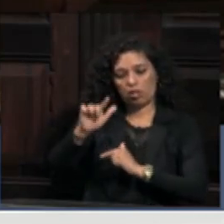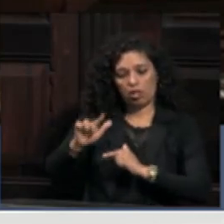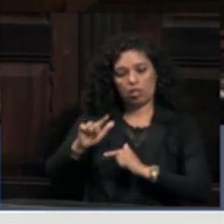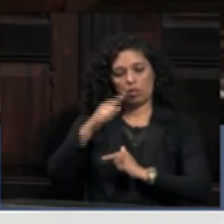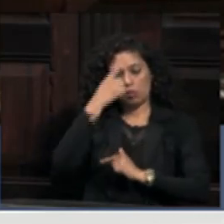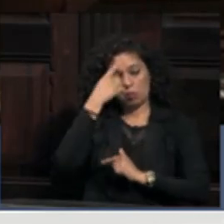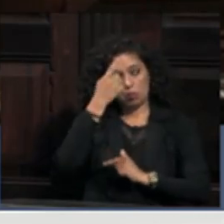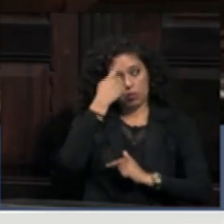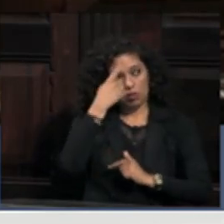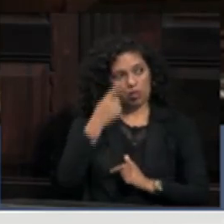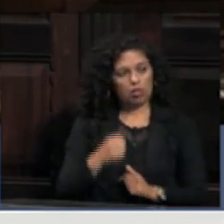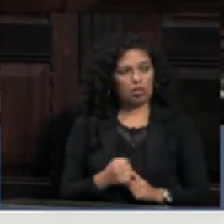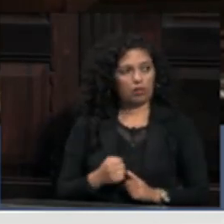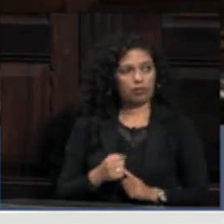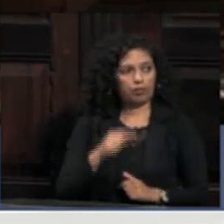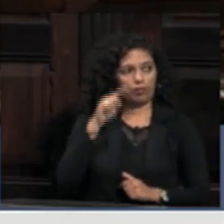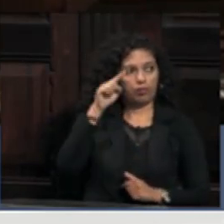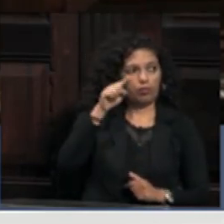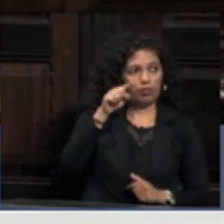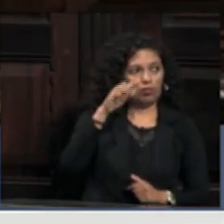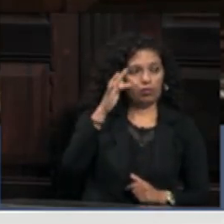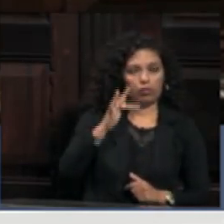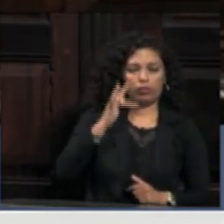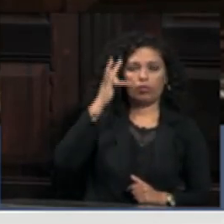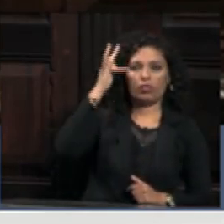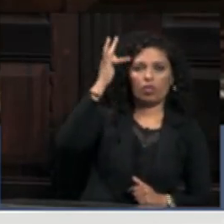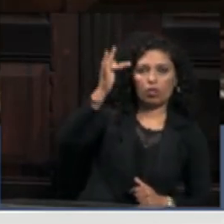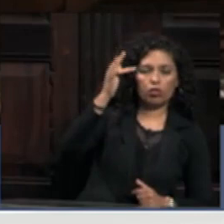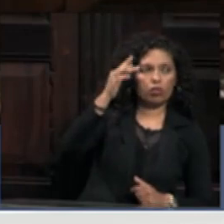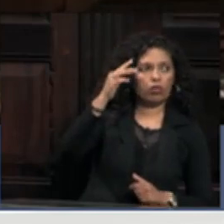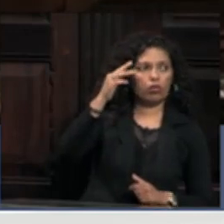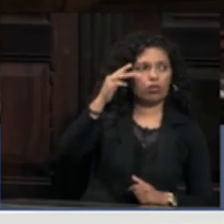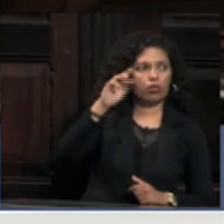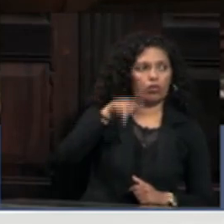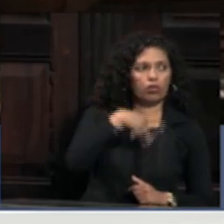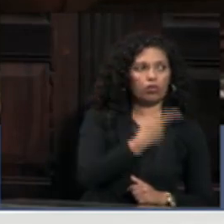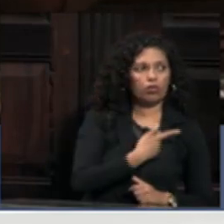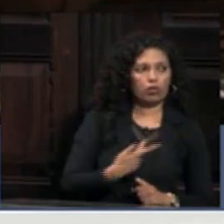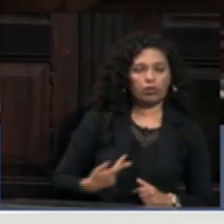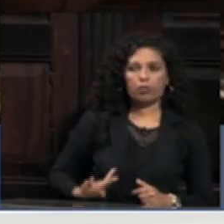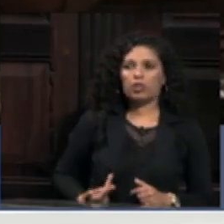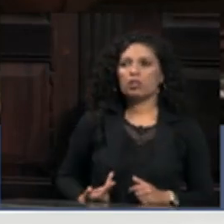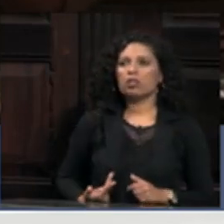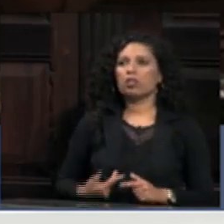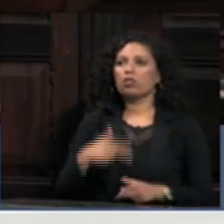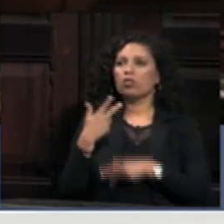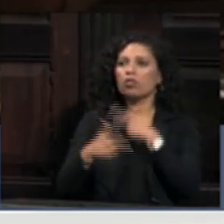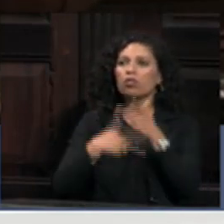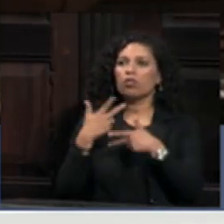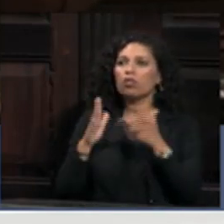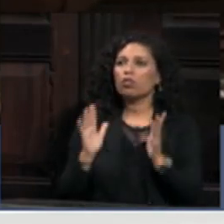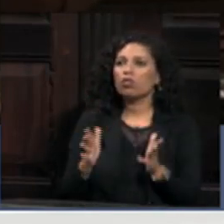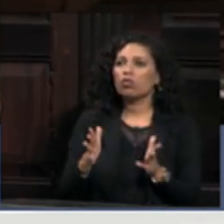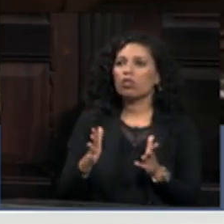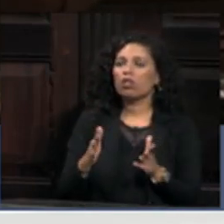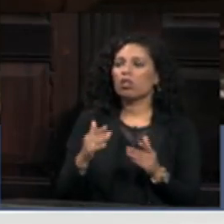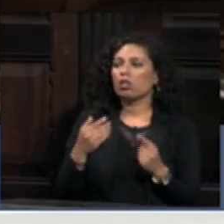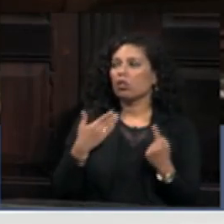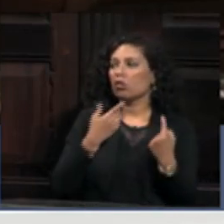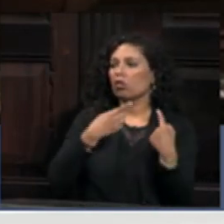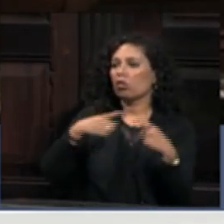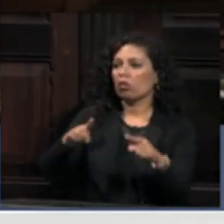o futuro presidente diz que não vai fazer uma reforma da Previdência para prejudicar aposentados, isso é um